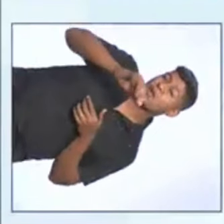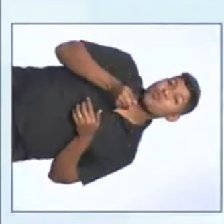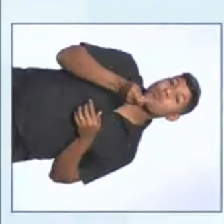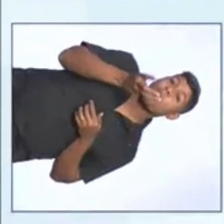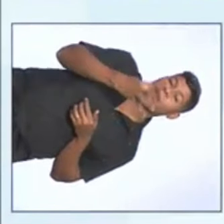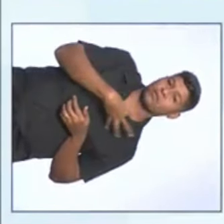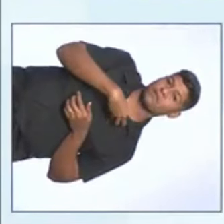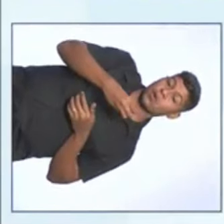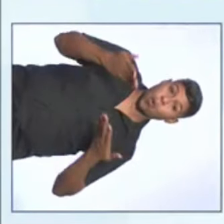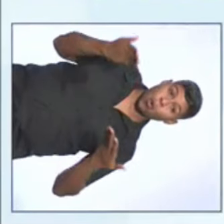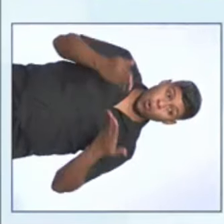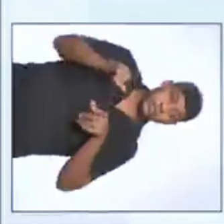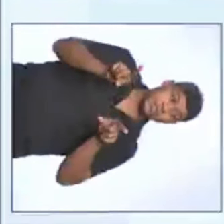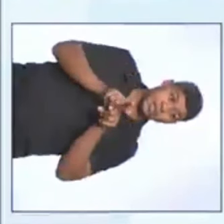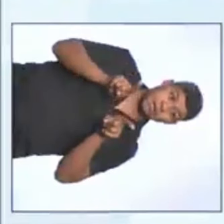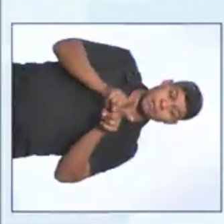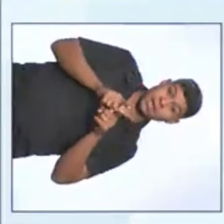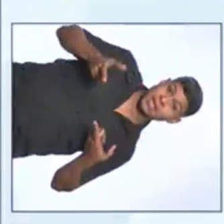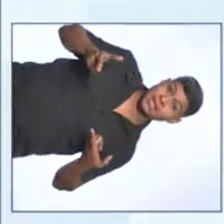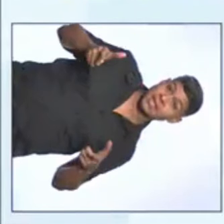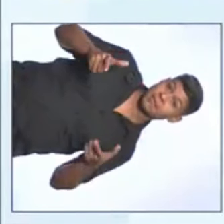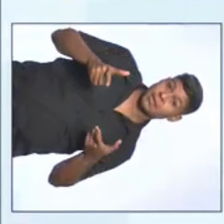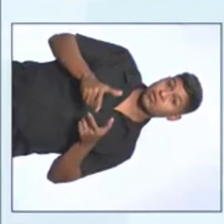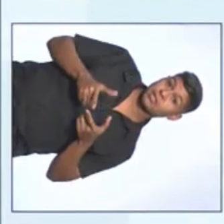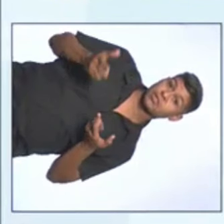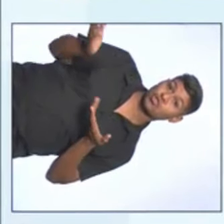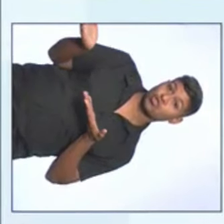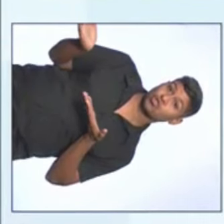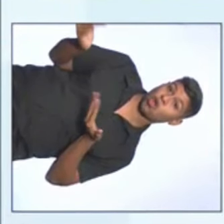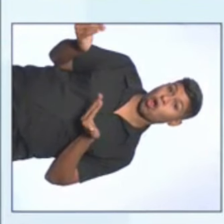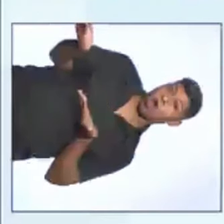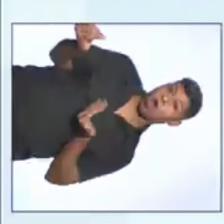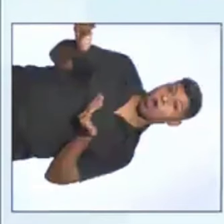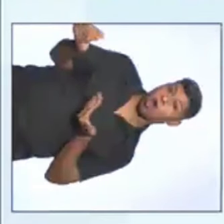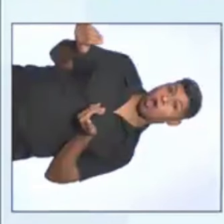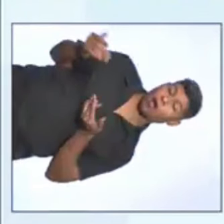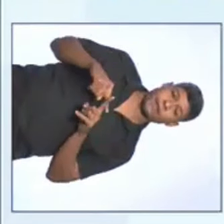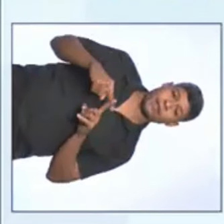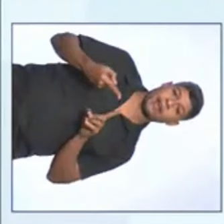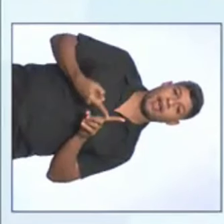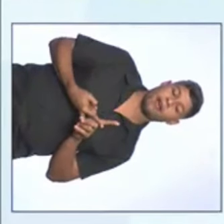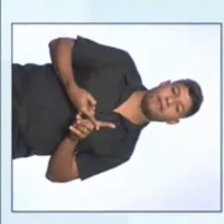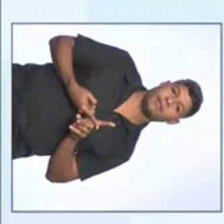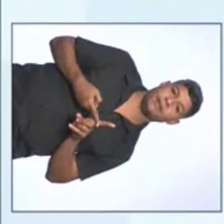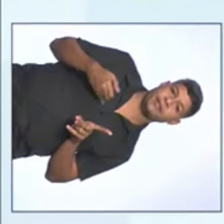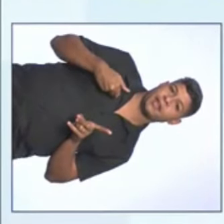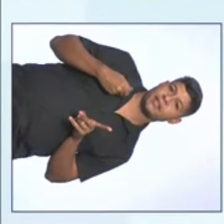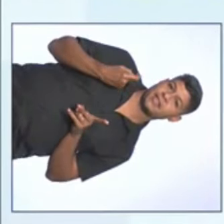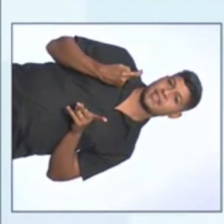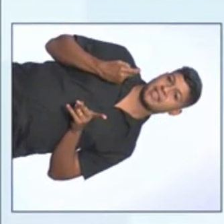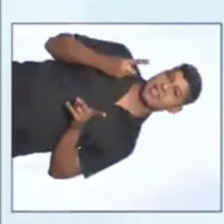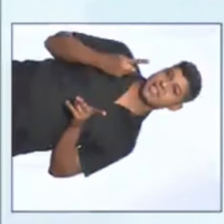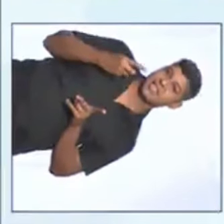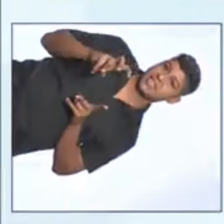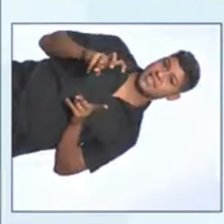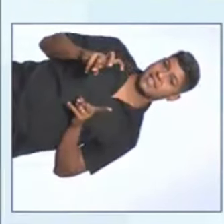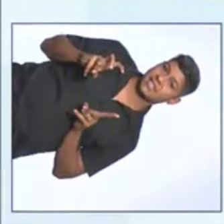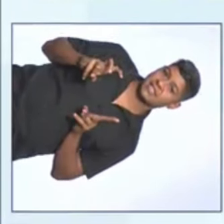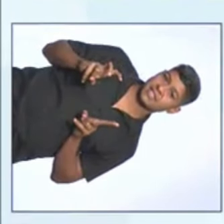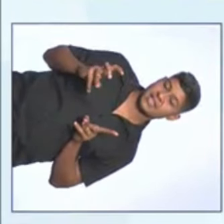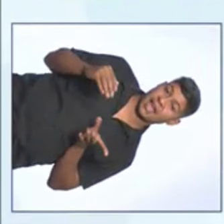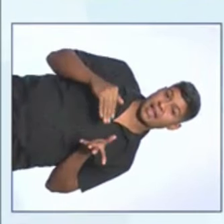E hoje também a gente tem a diminuição das adolescentes que têm filhos entre os 15 e os 19,